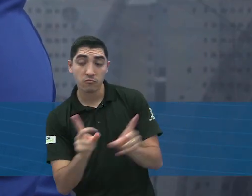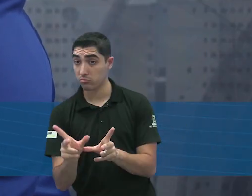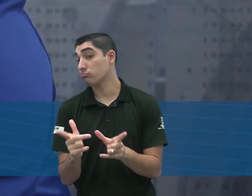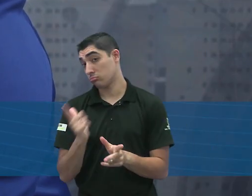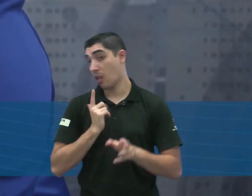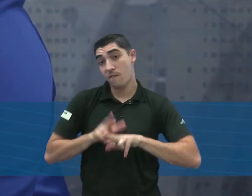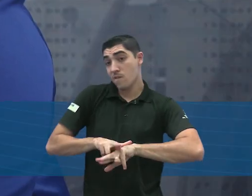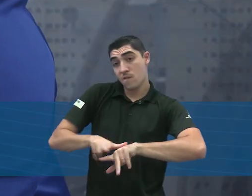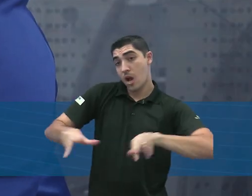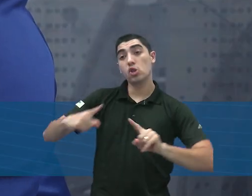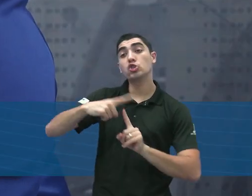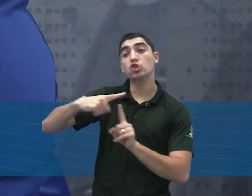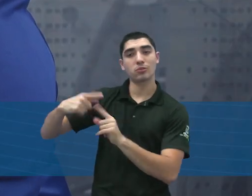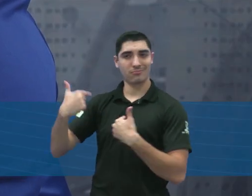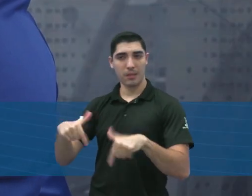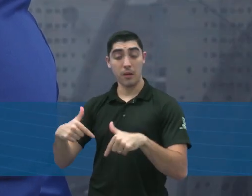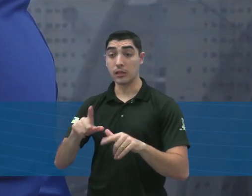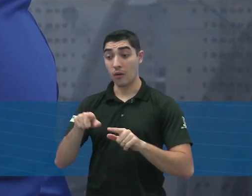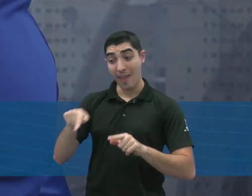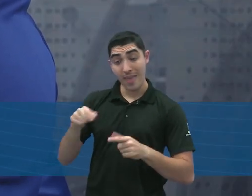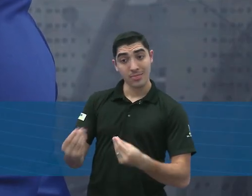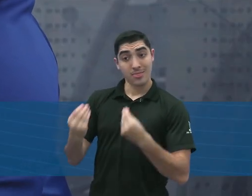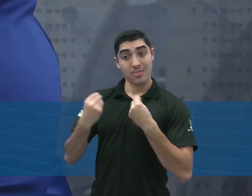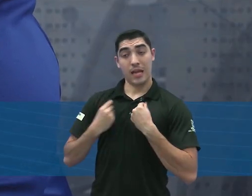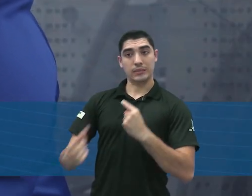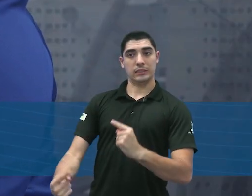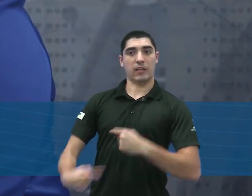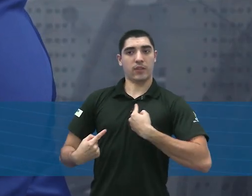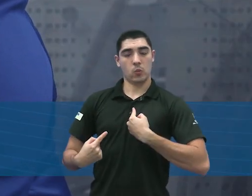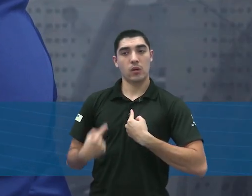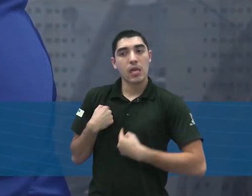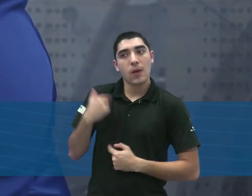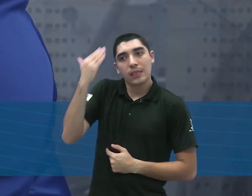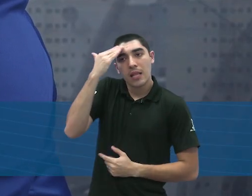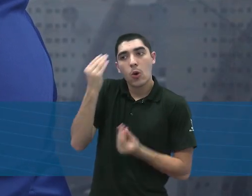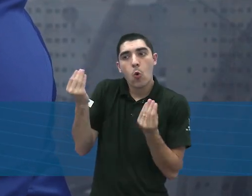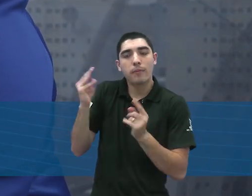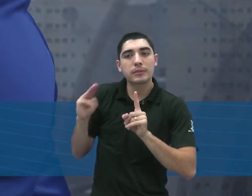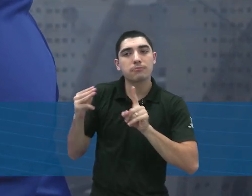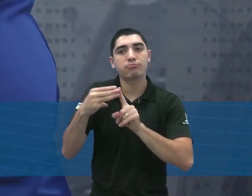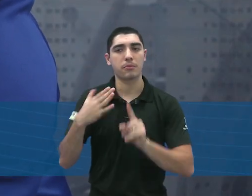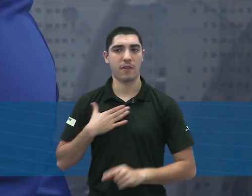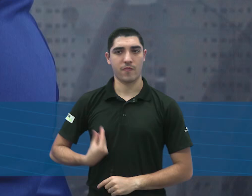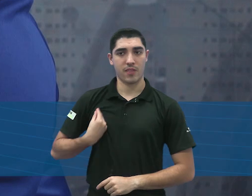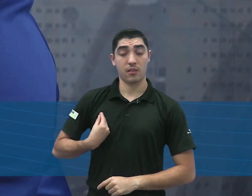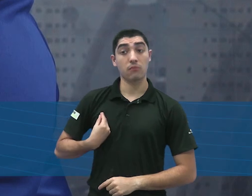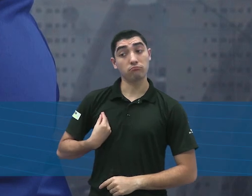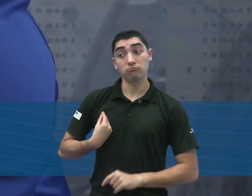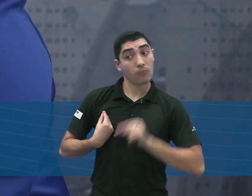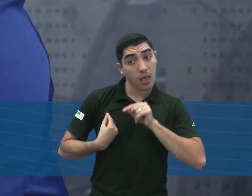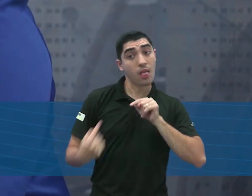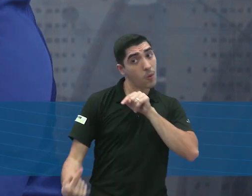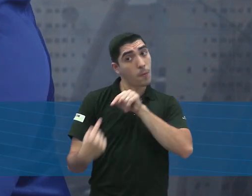gente percebe, né, que quão desafiador é compreender esse propósito e esse significado do trabalho como parte da nossa vida,